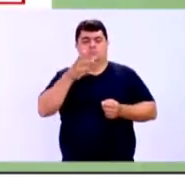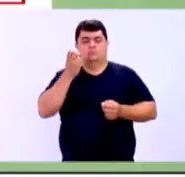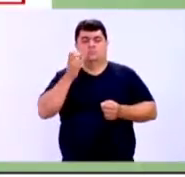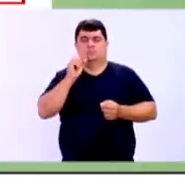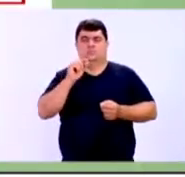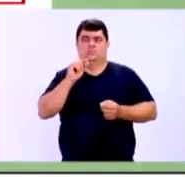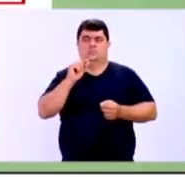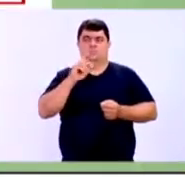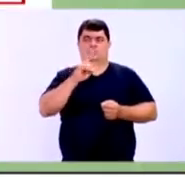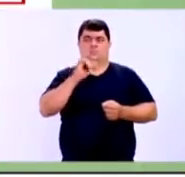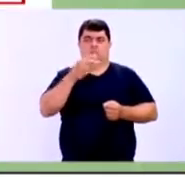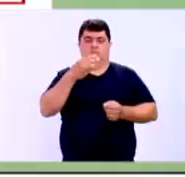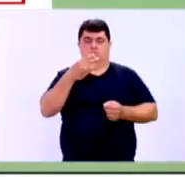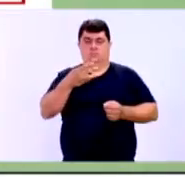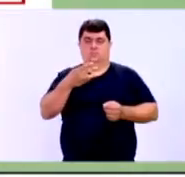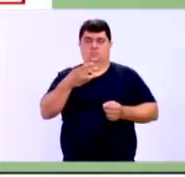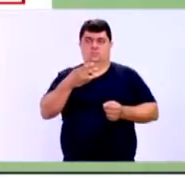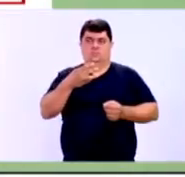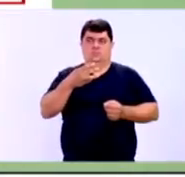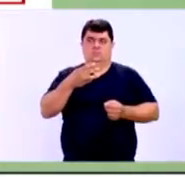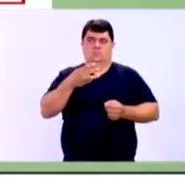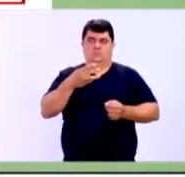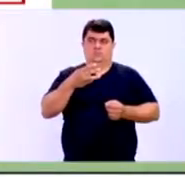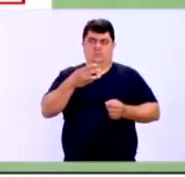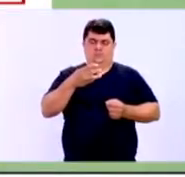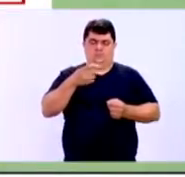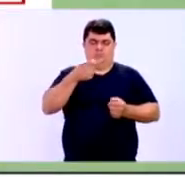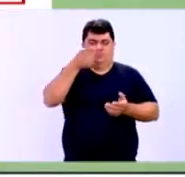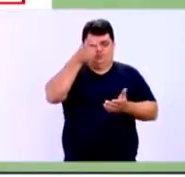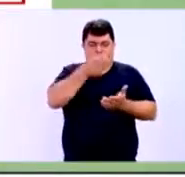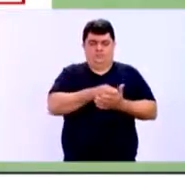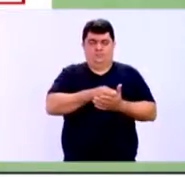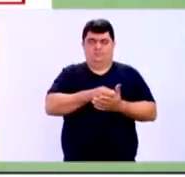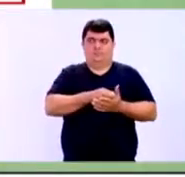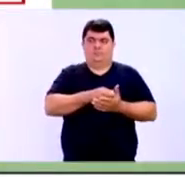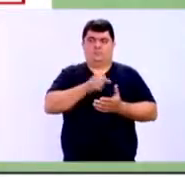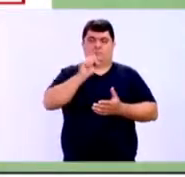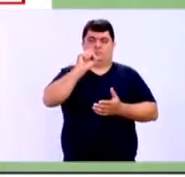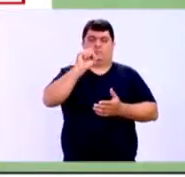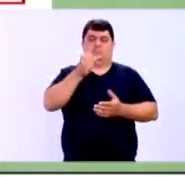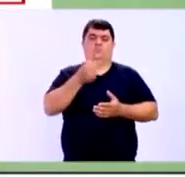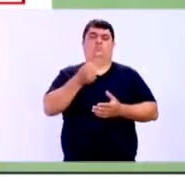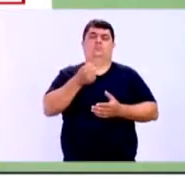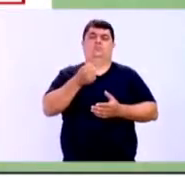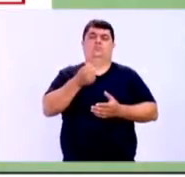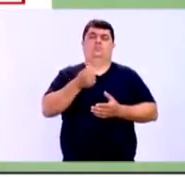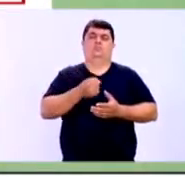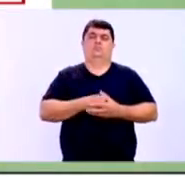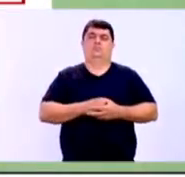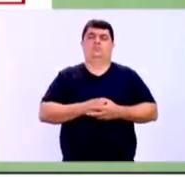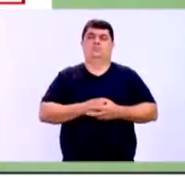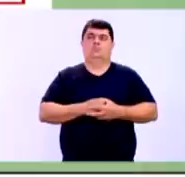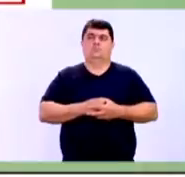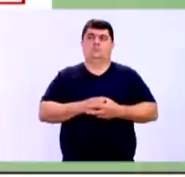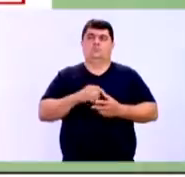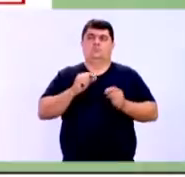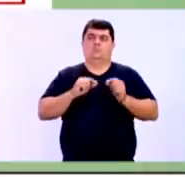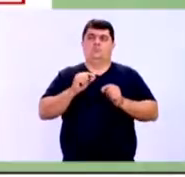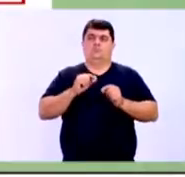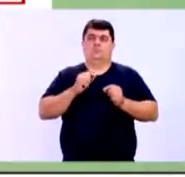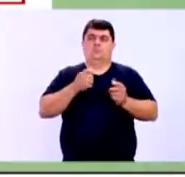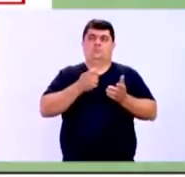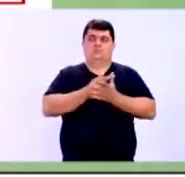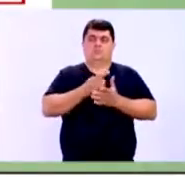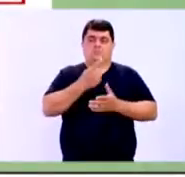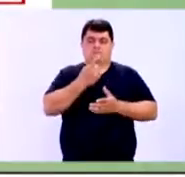Que no dia 3, você teve um gasto de R$8.000. R$8.000 com o quê? Com a compra